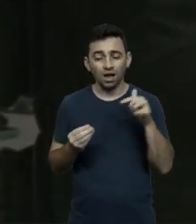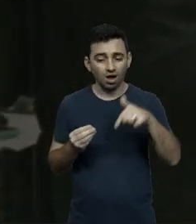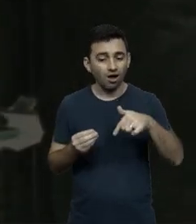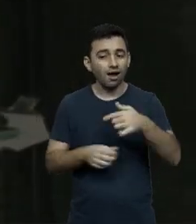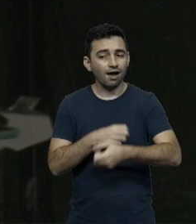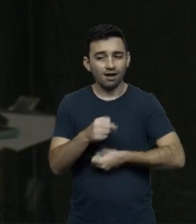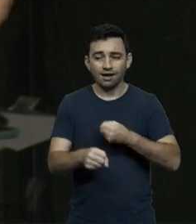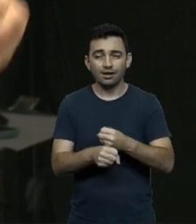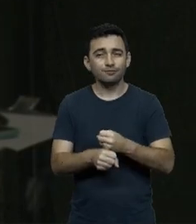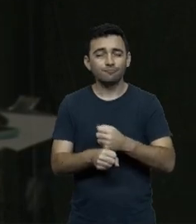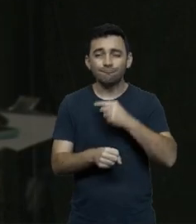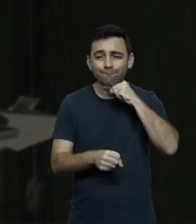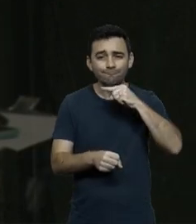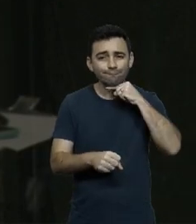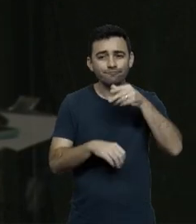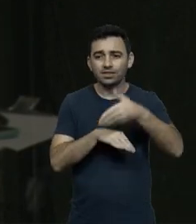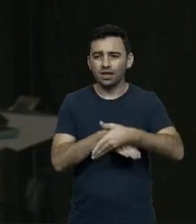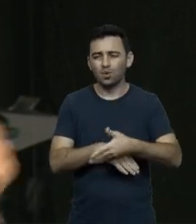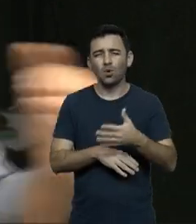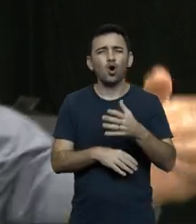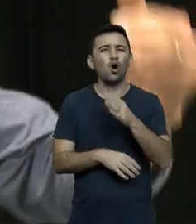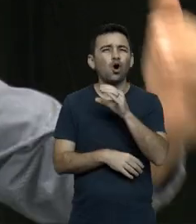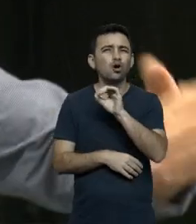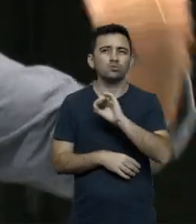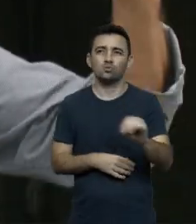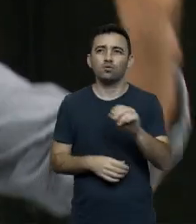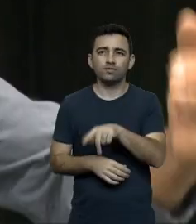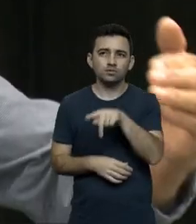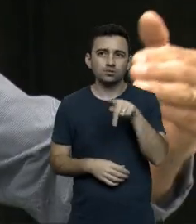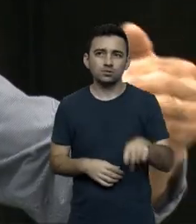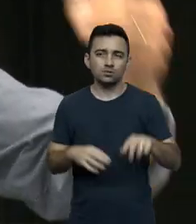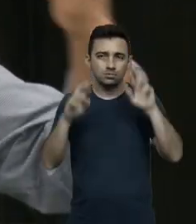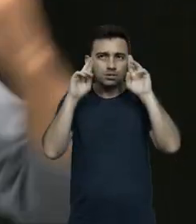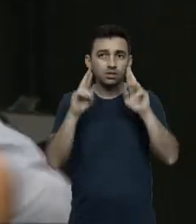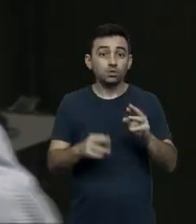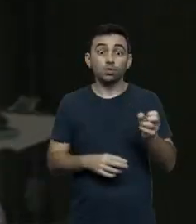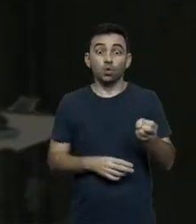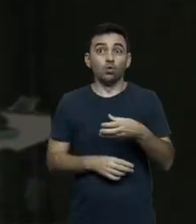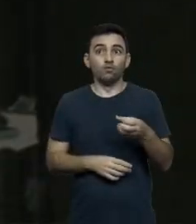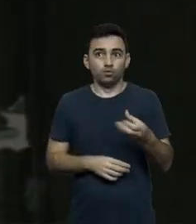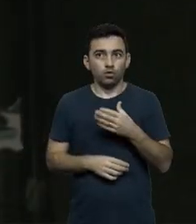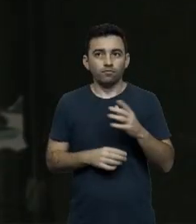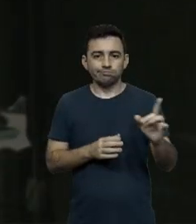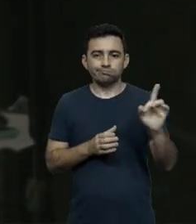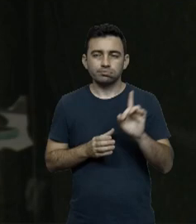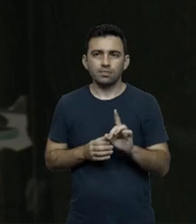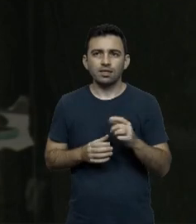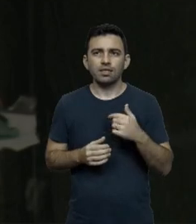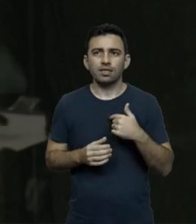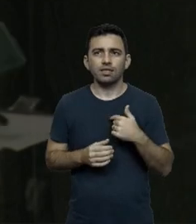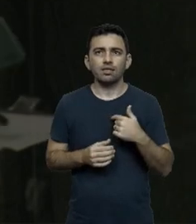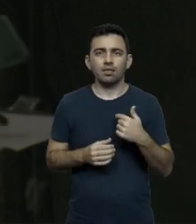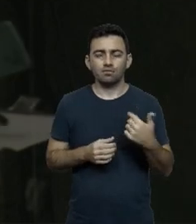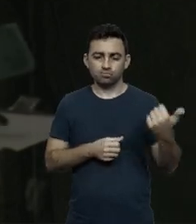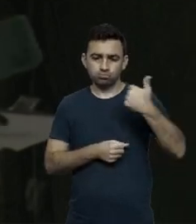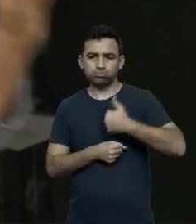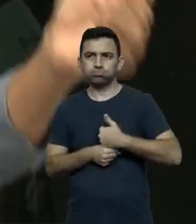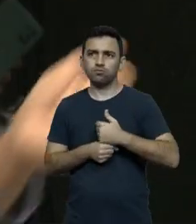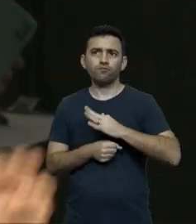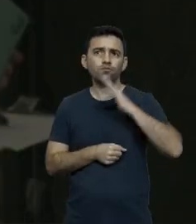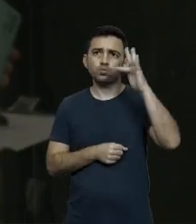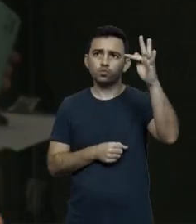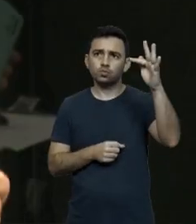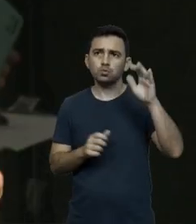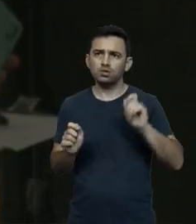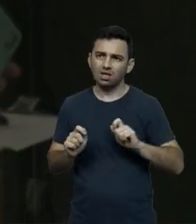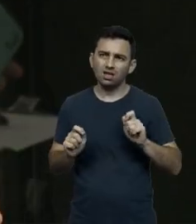ano E ótimos professores Com todo o respeito aos novos que um dia estarei estarão no meu lugar ou